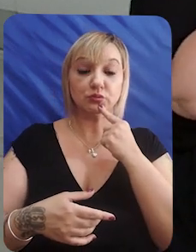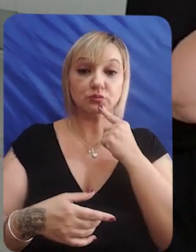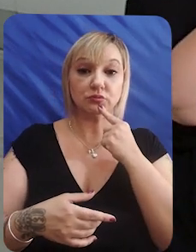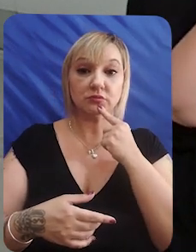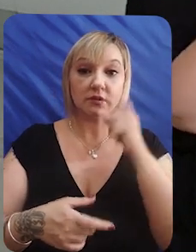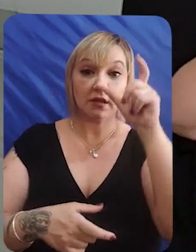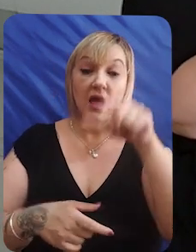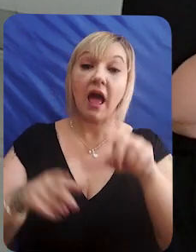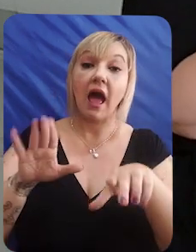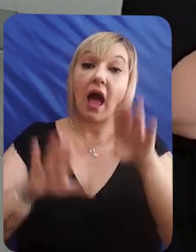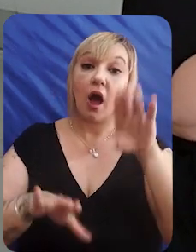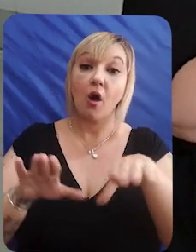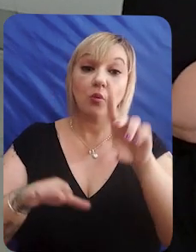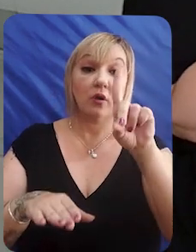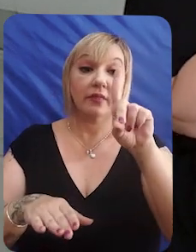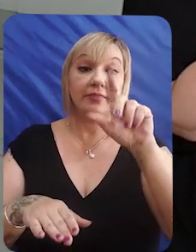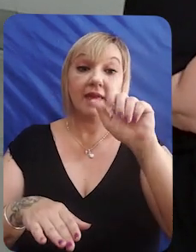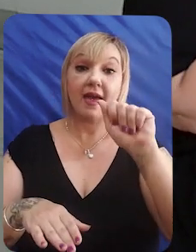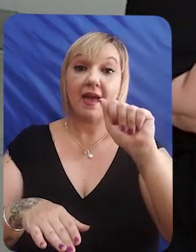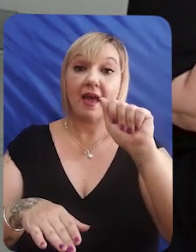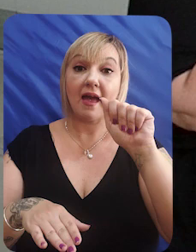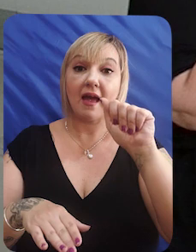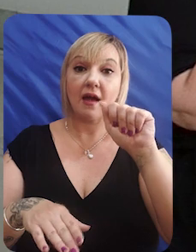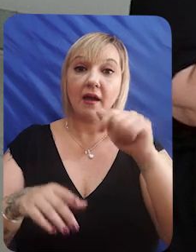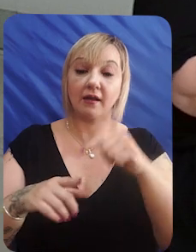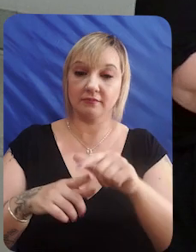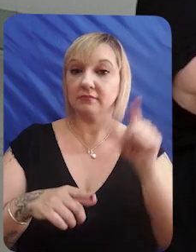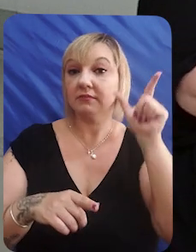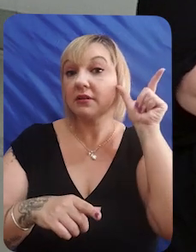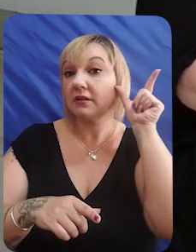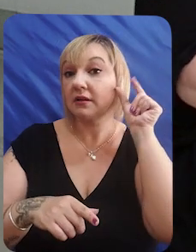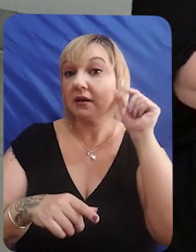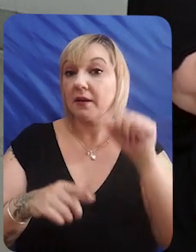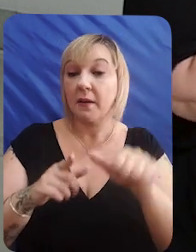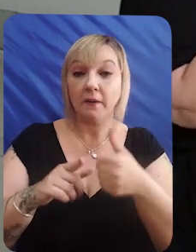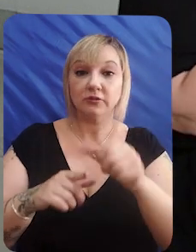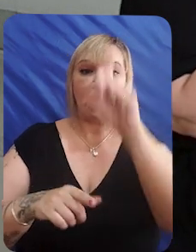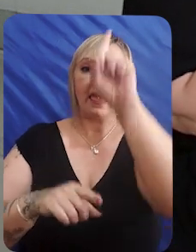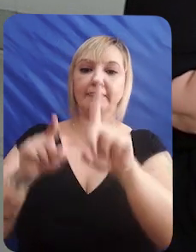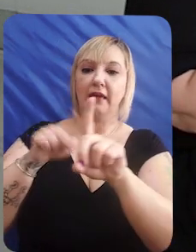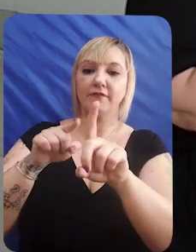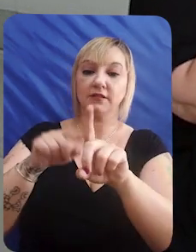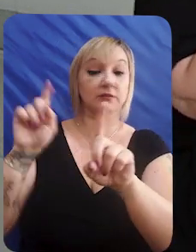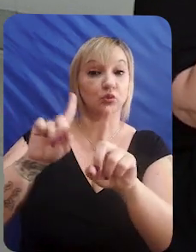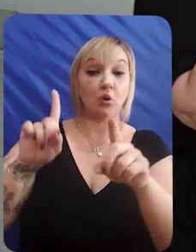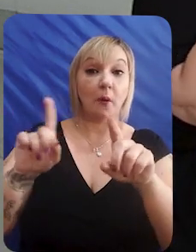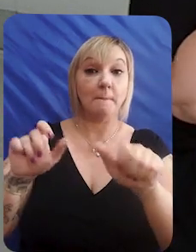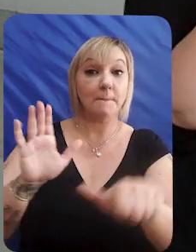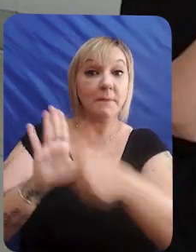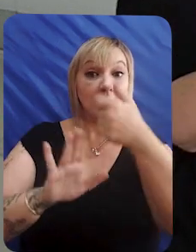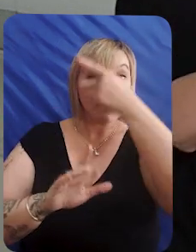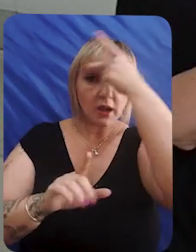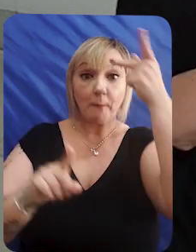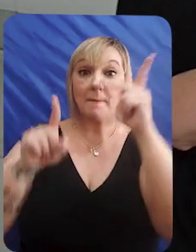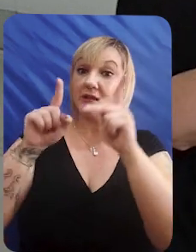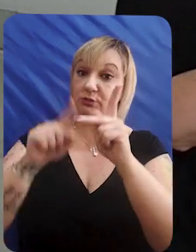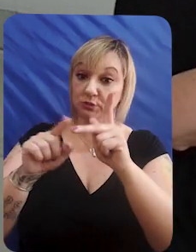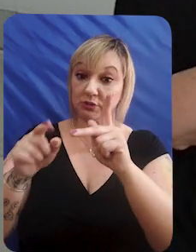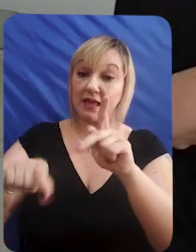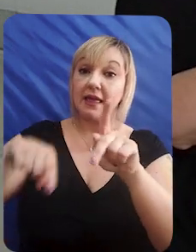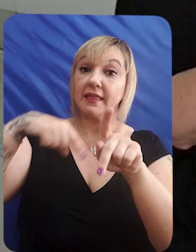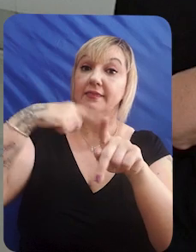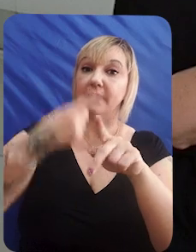com deficiência auditiva, também não existe deficiente. Primeiro vem a pessoa, depois a